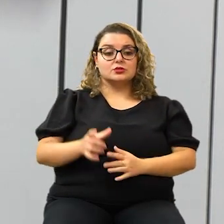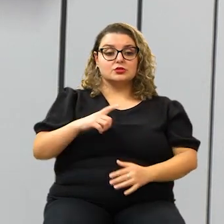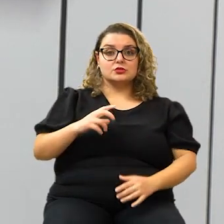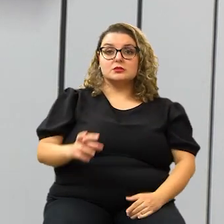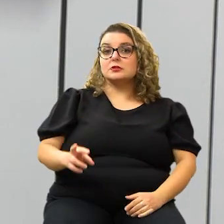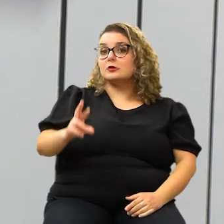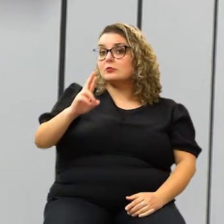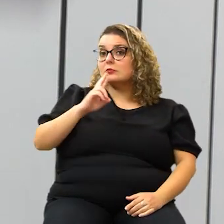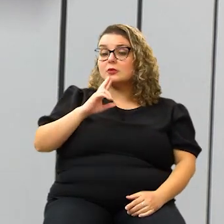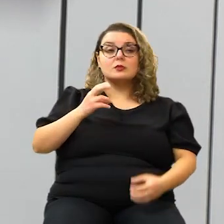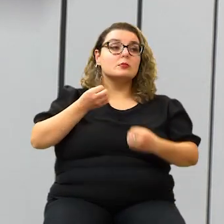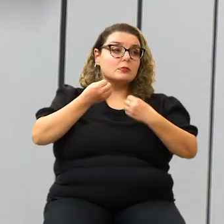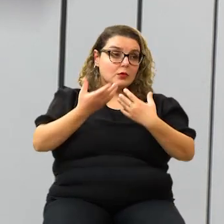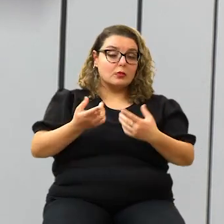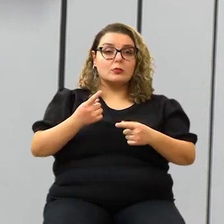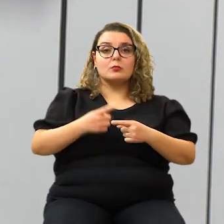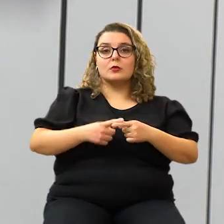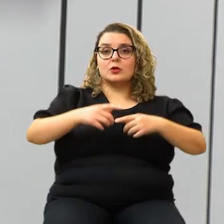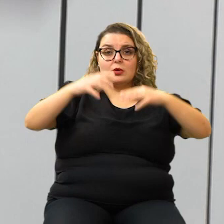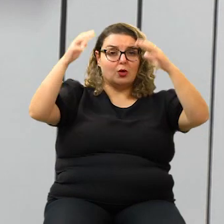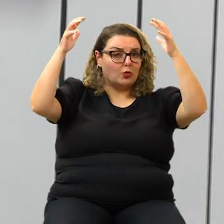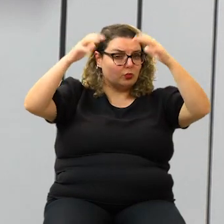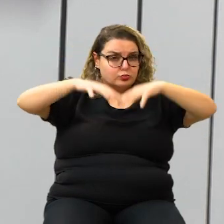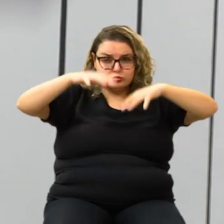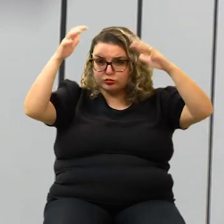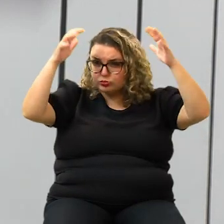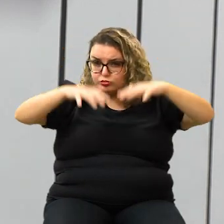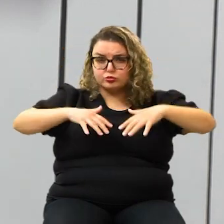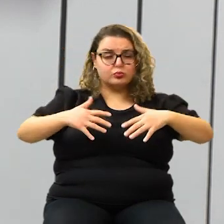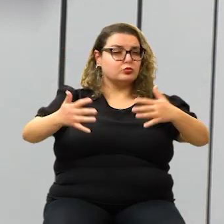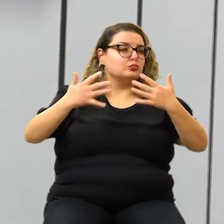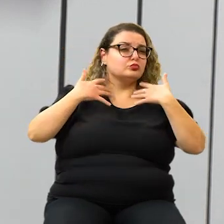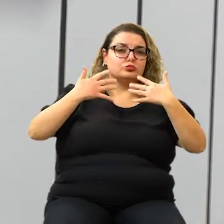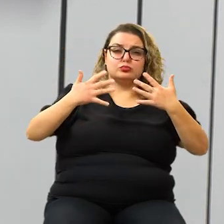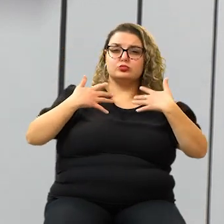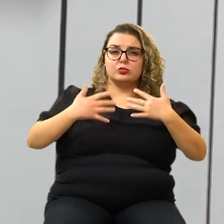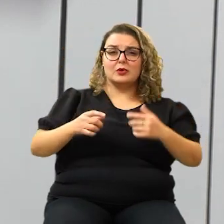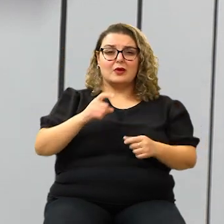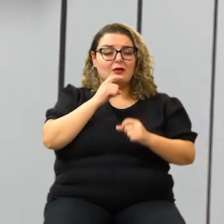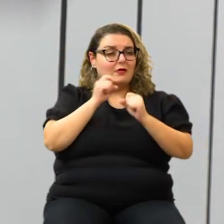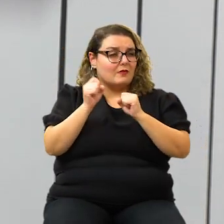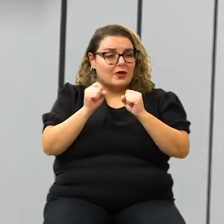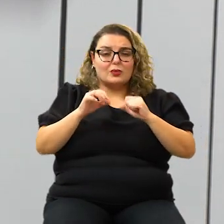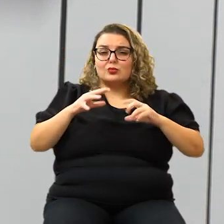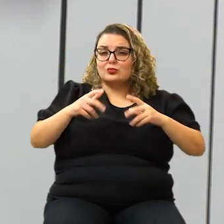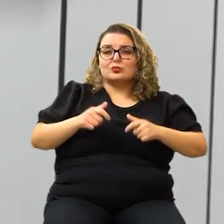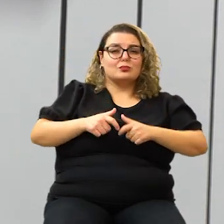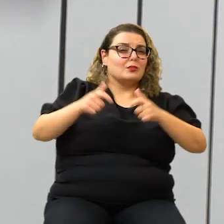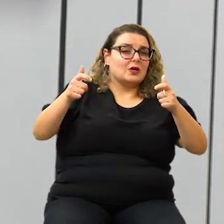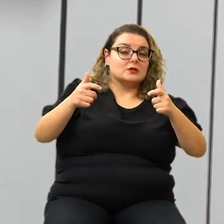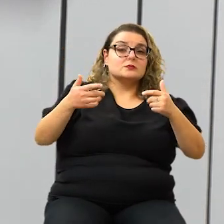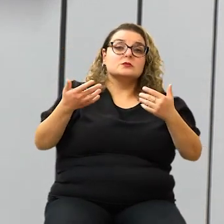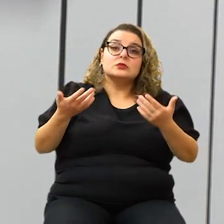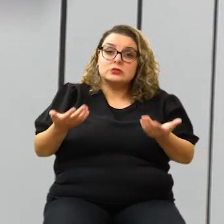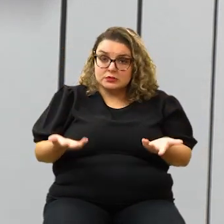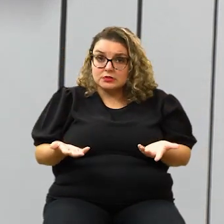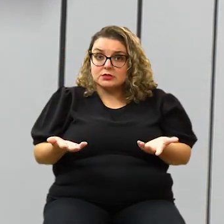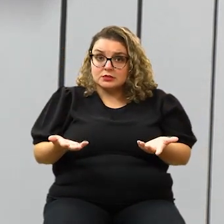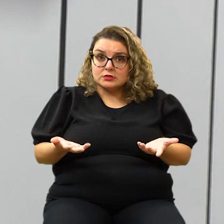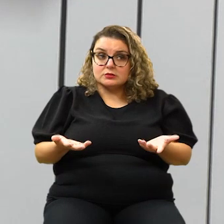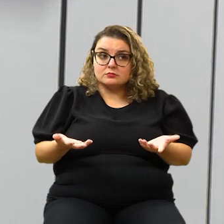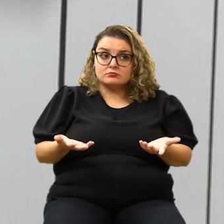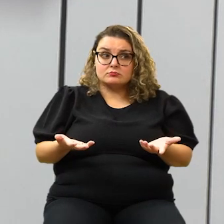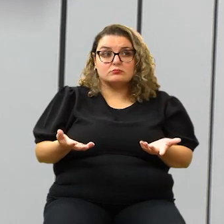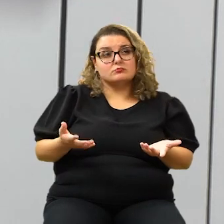retorno bom, porque aí vem chuva demais, vem calor demais, vem frio demais, tudo demais e acaba, o ser